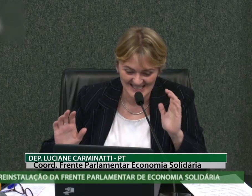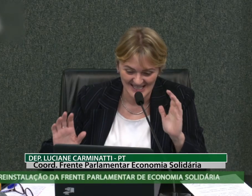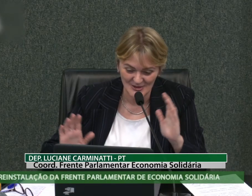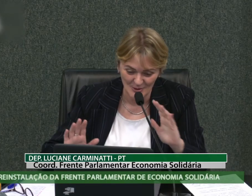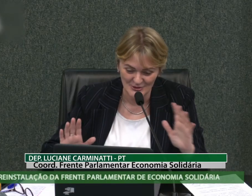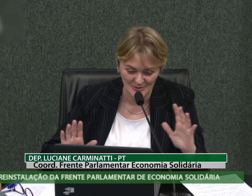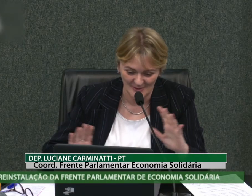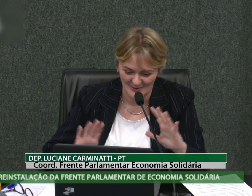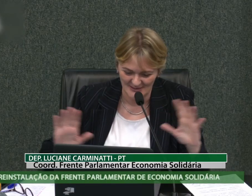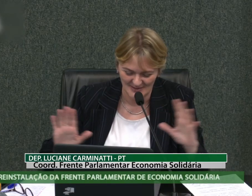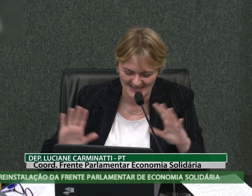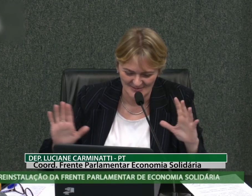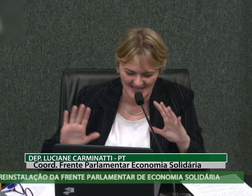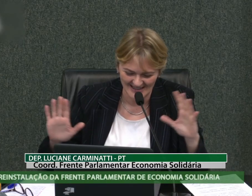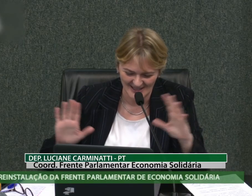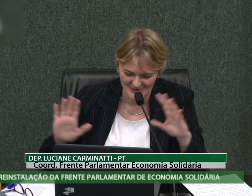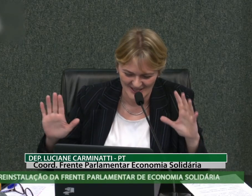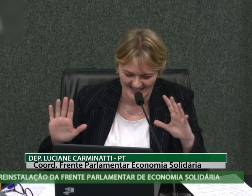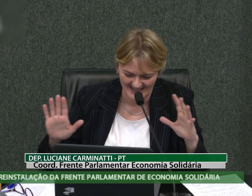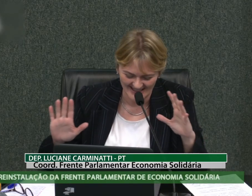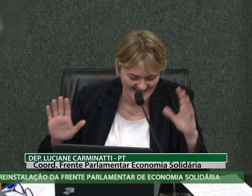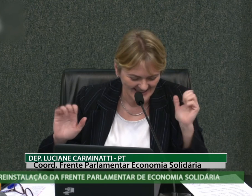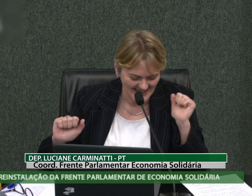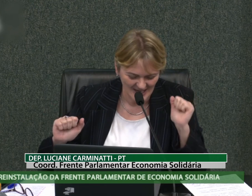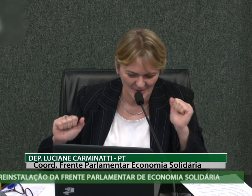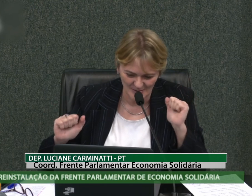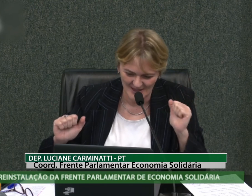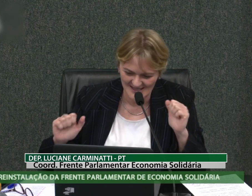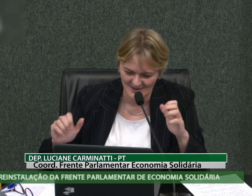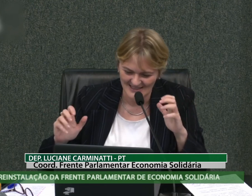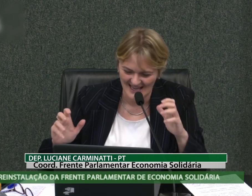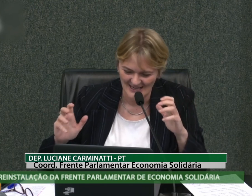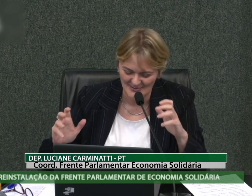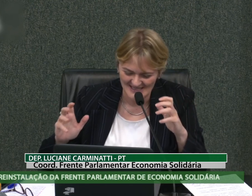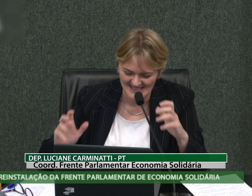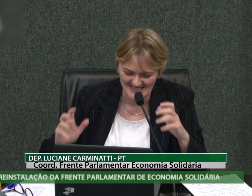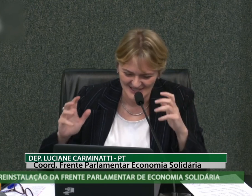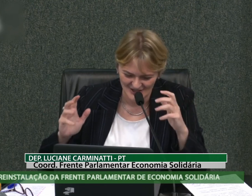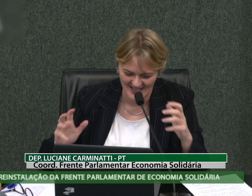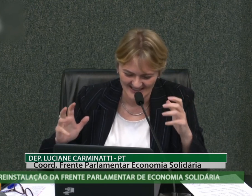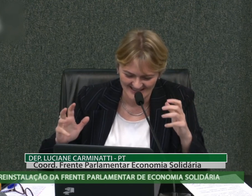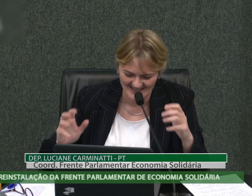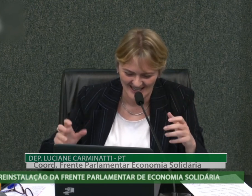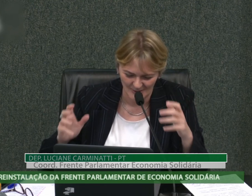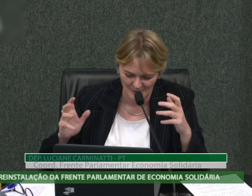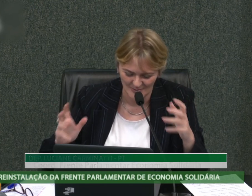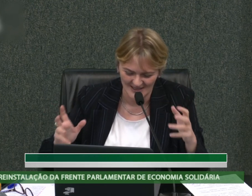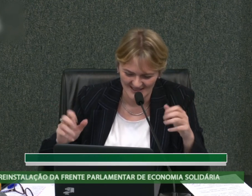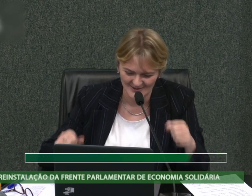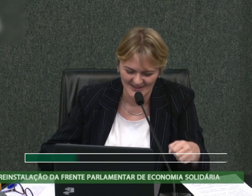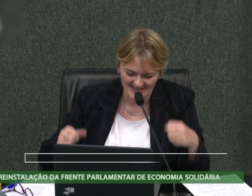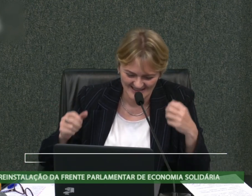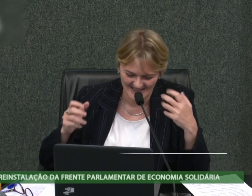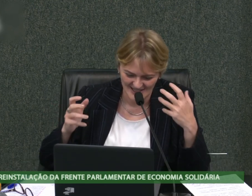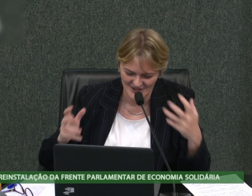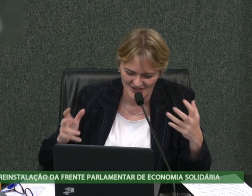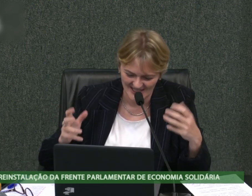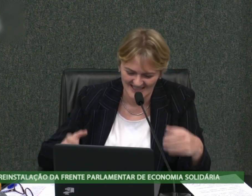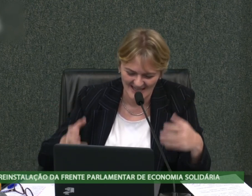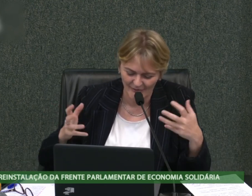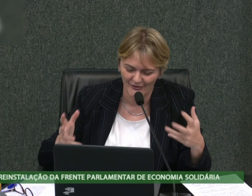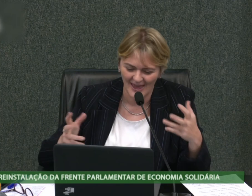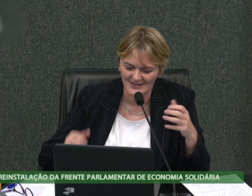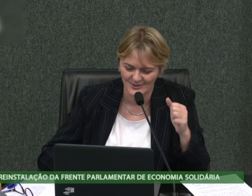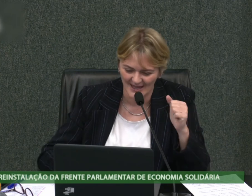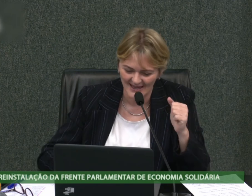e que seja a última porque pandemia deu chega né economia solidária Oi gente de calor humano de